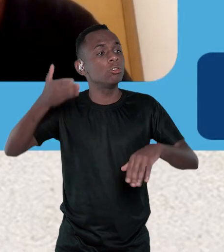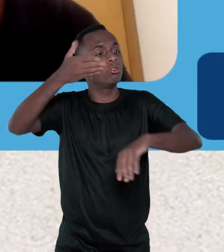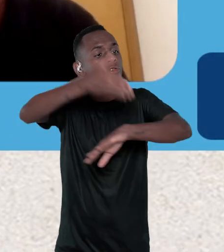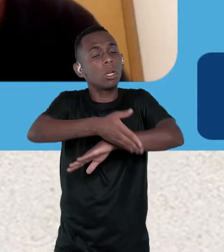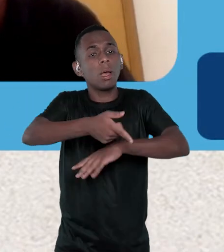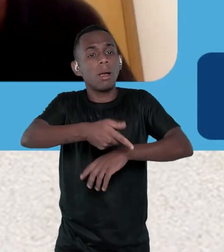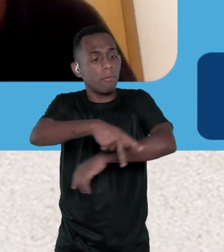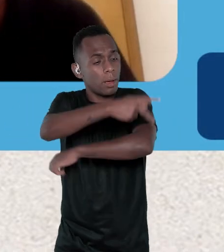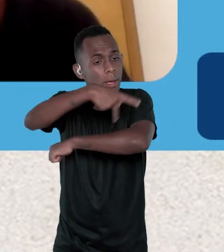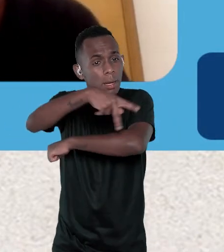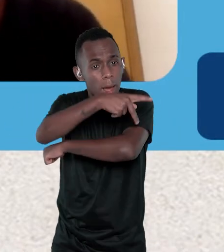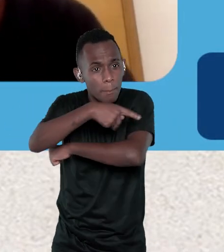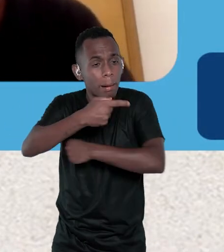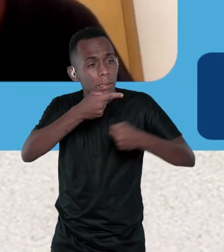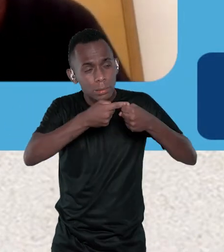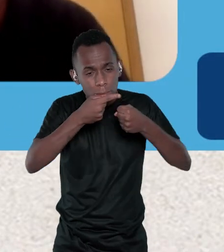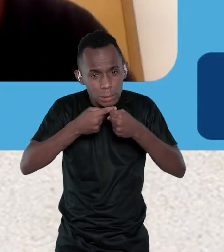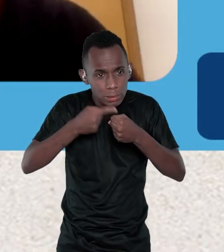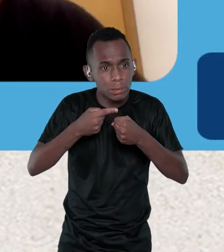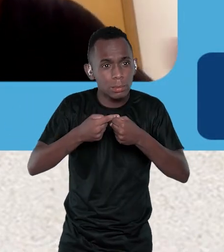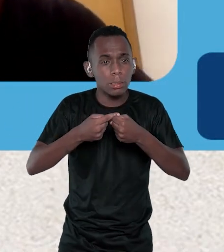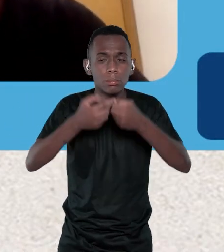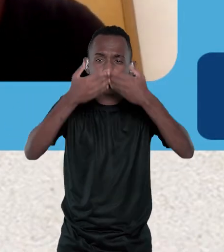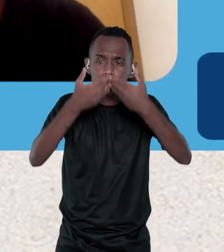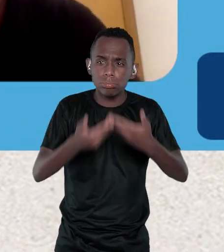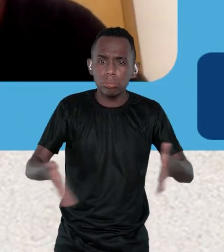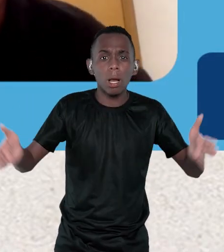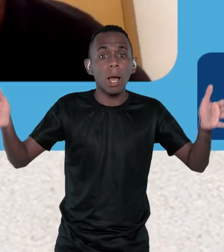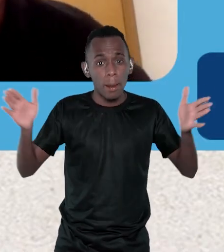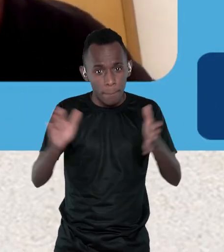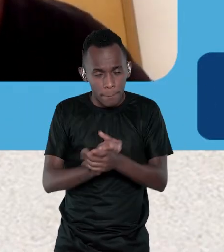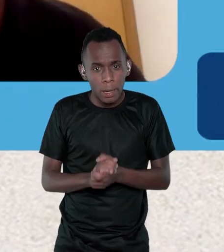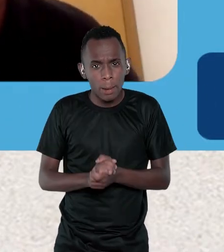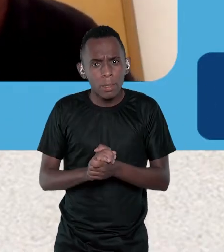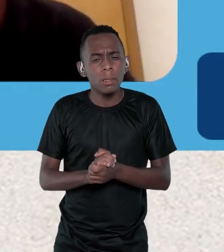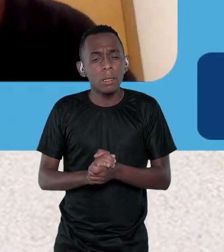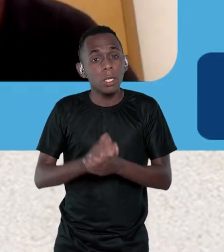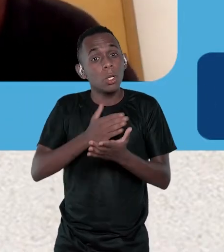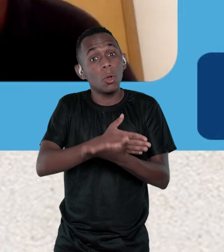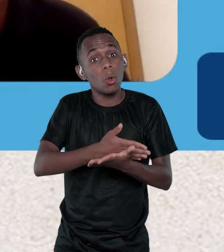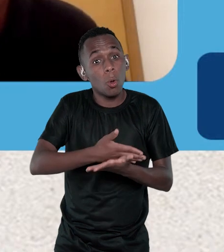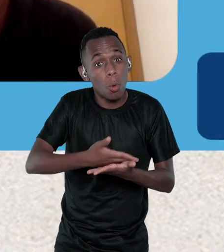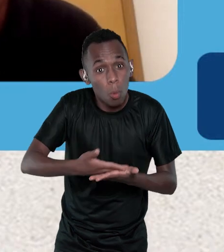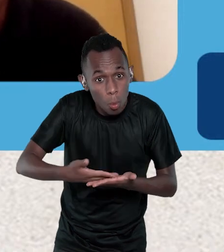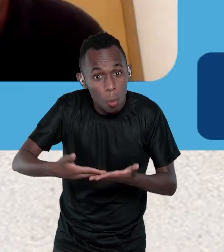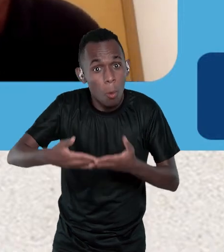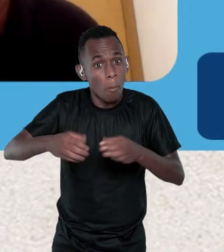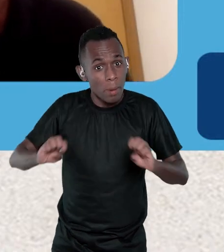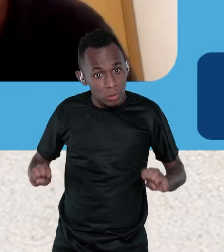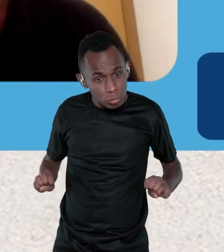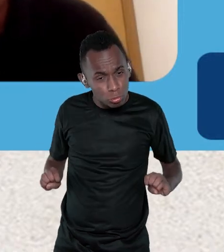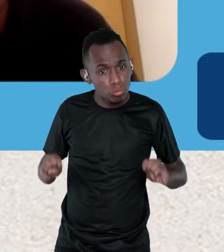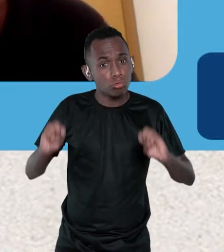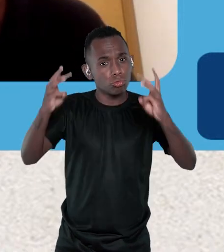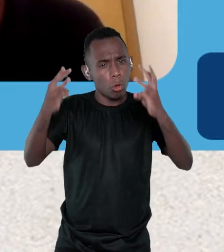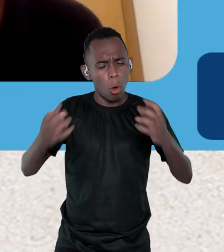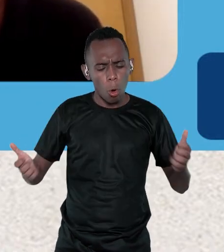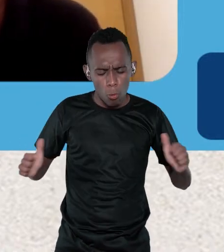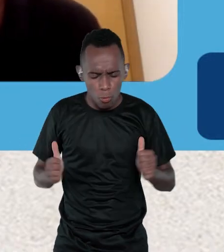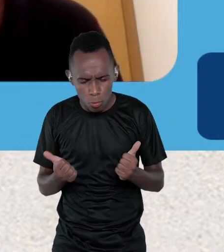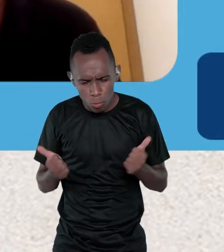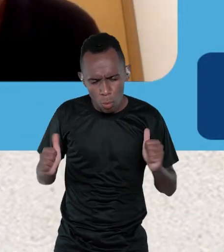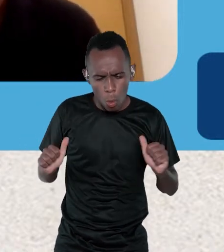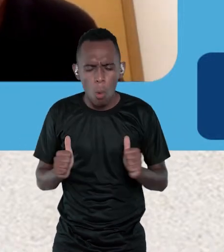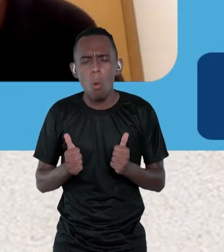eles chegavam na praça da cidadezinha e abria o caminhão, a traseira, e mandava o fole